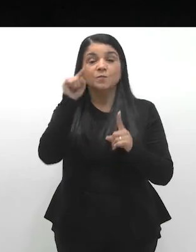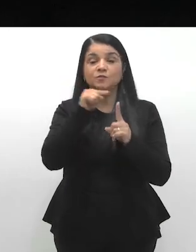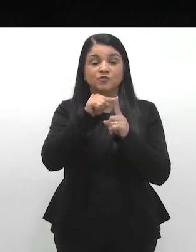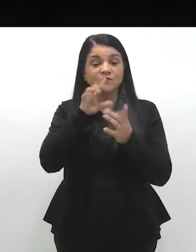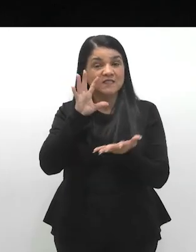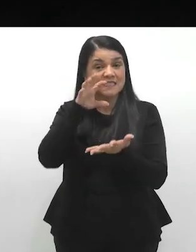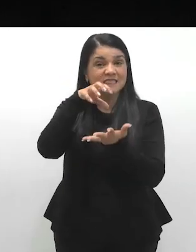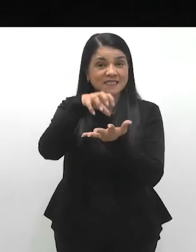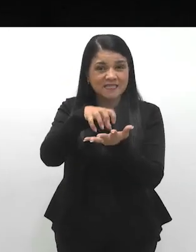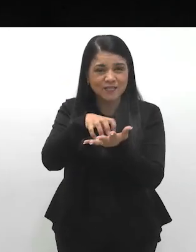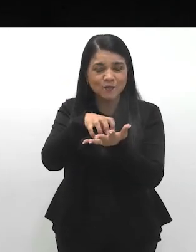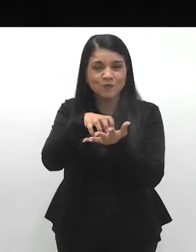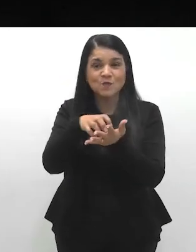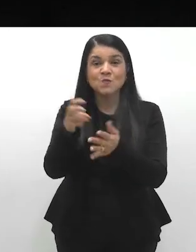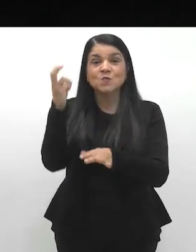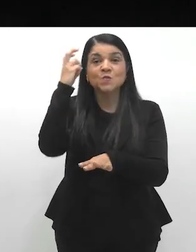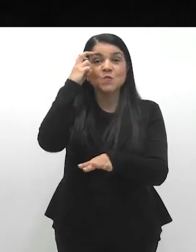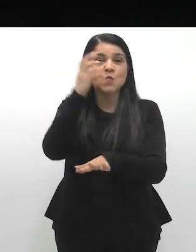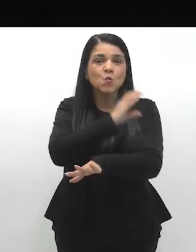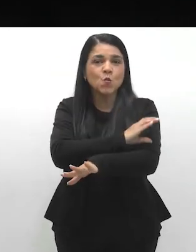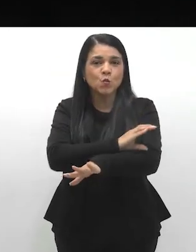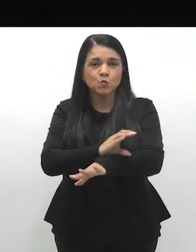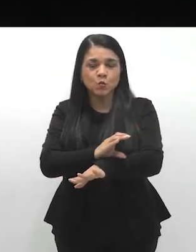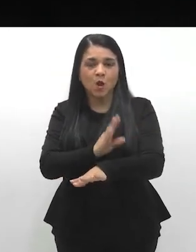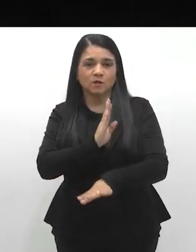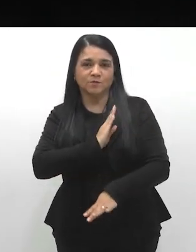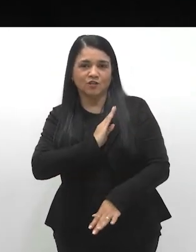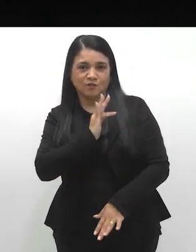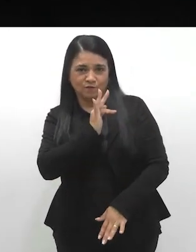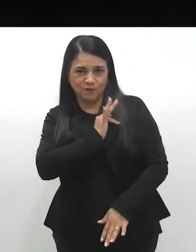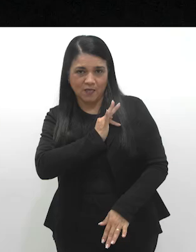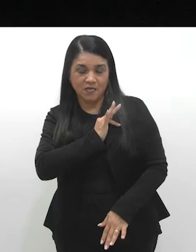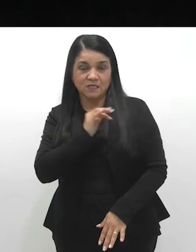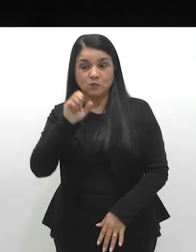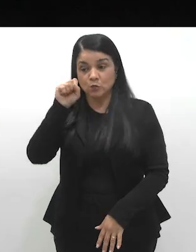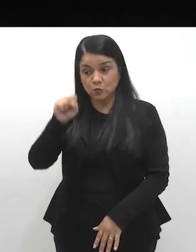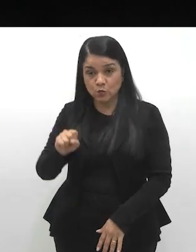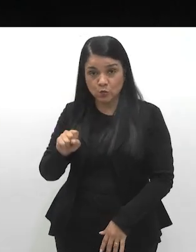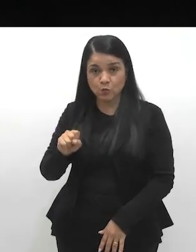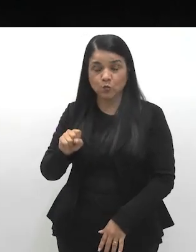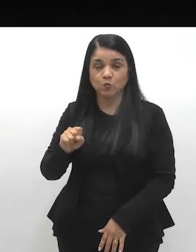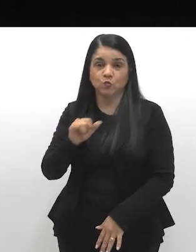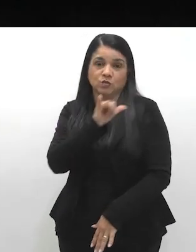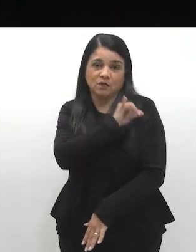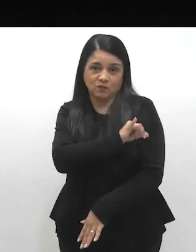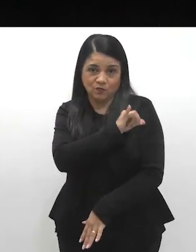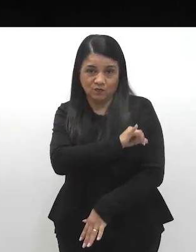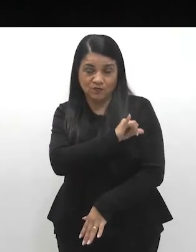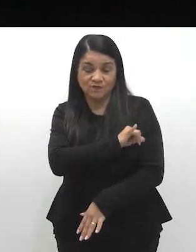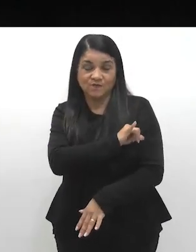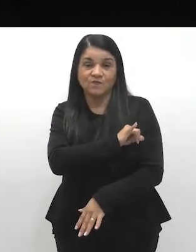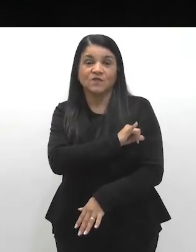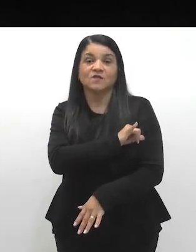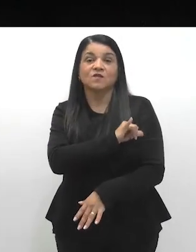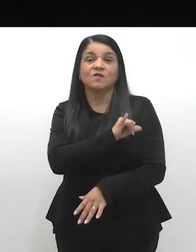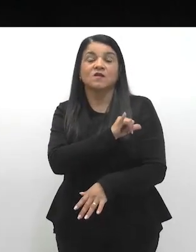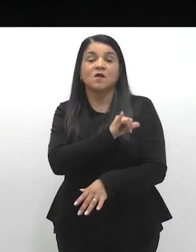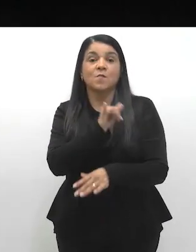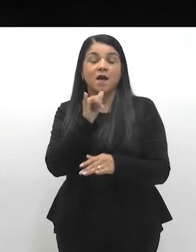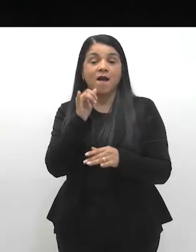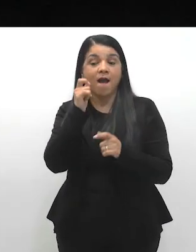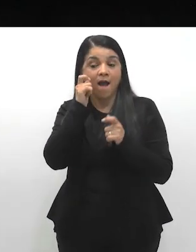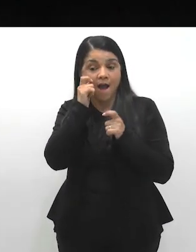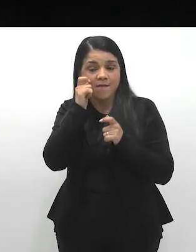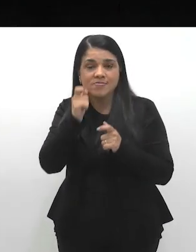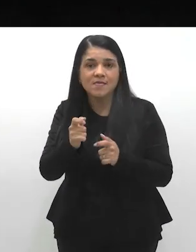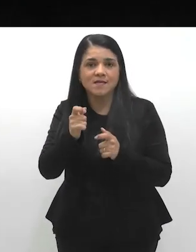atração cultural da Baixada Fluminense, do Sul Fluminense, onde temos também, e que a gente